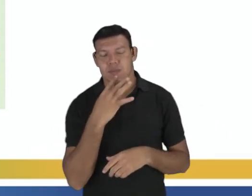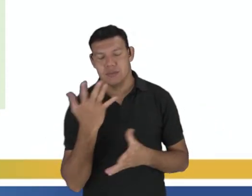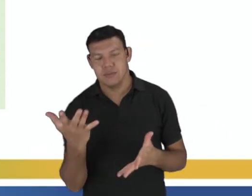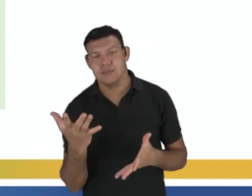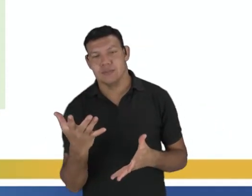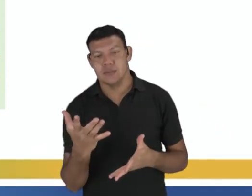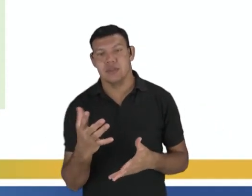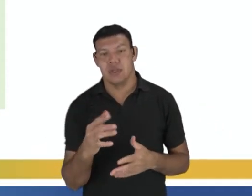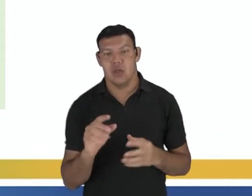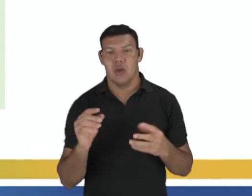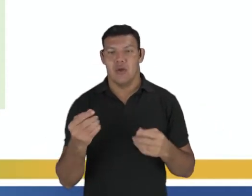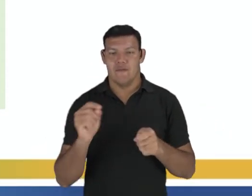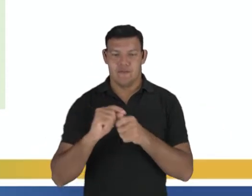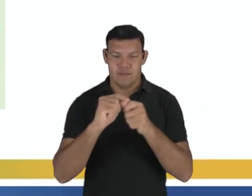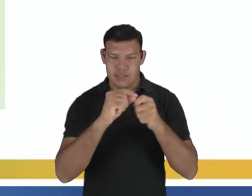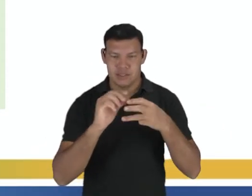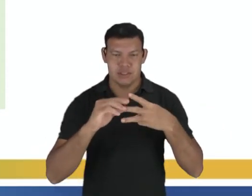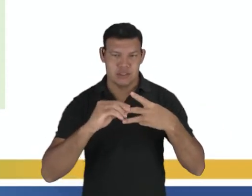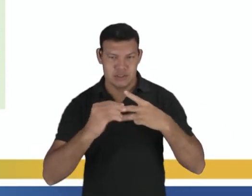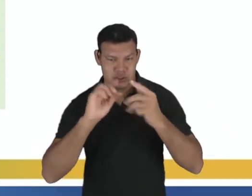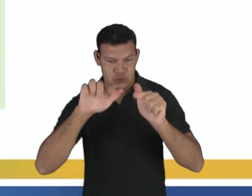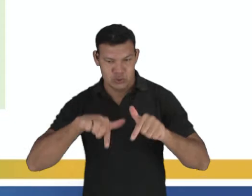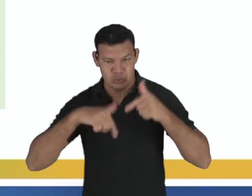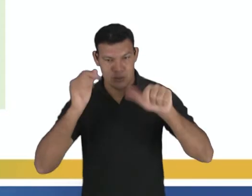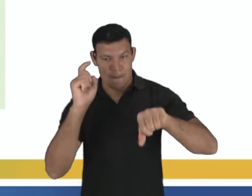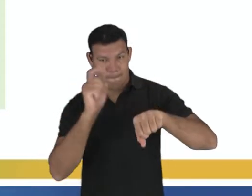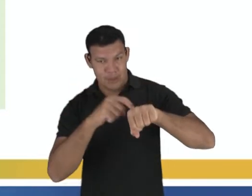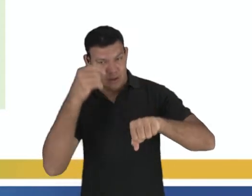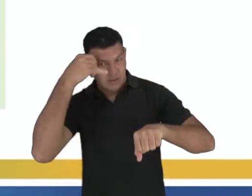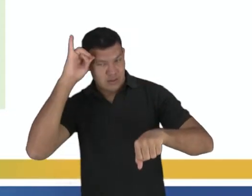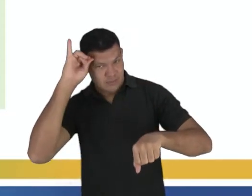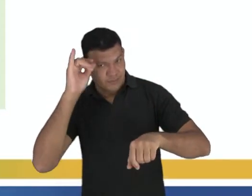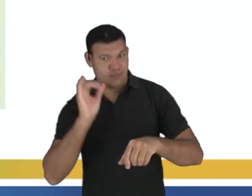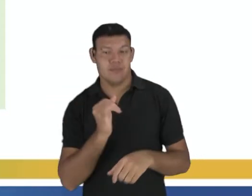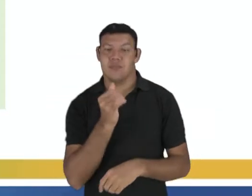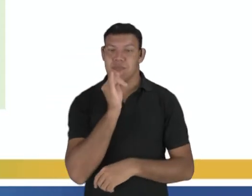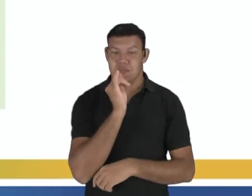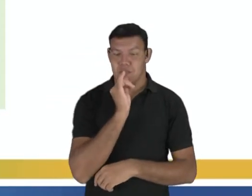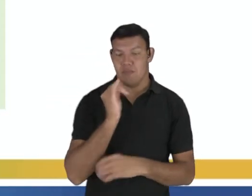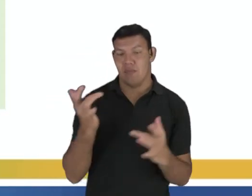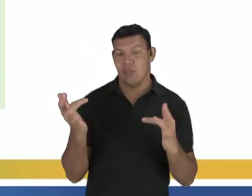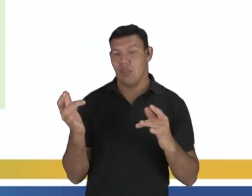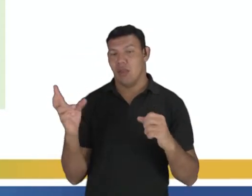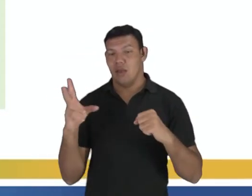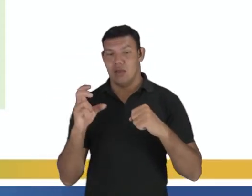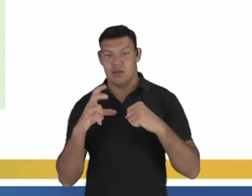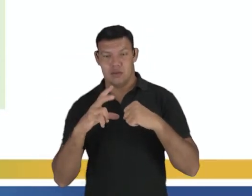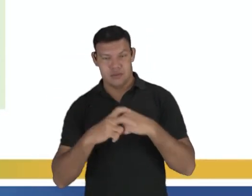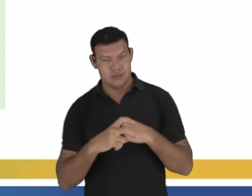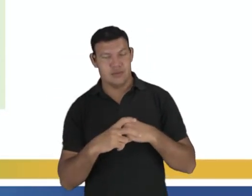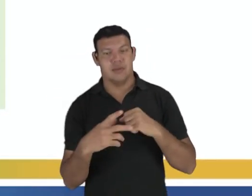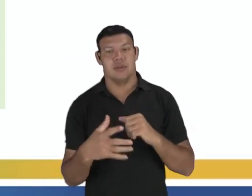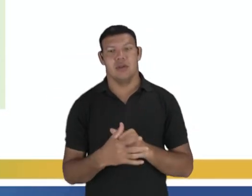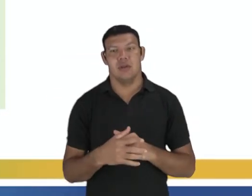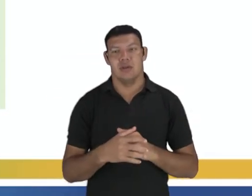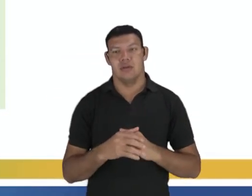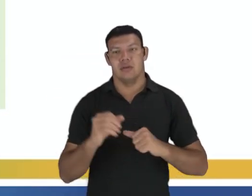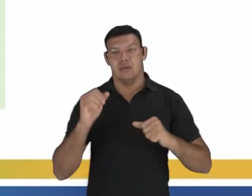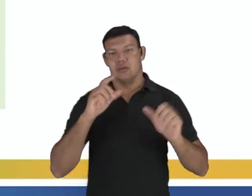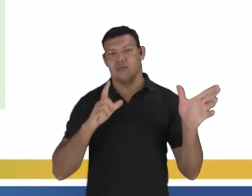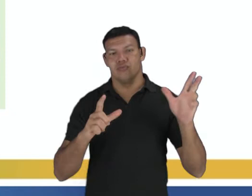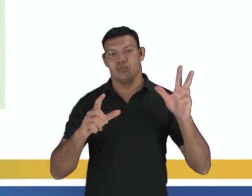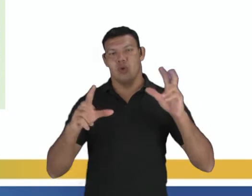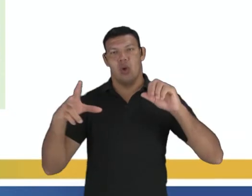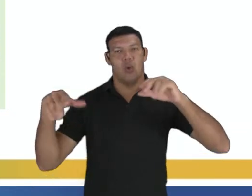produzir anticorpos. Então, se futuramente a pessoa entrar em contato com um vírus, né? Um vírus, por exemplo, agora o vírus está ali